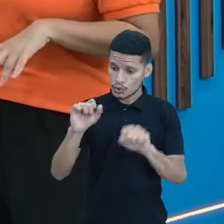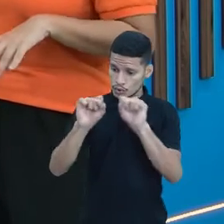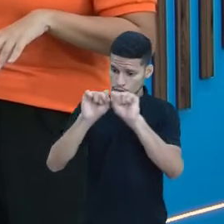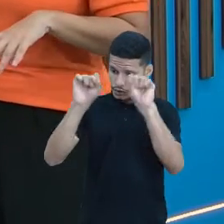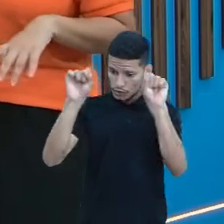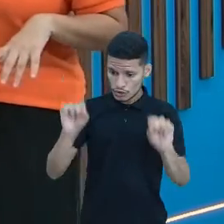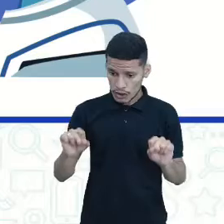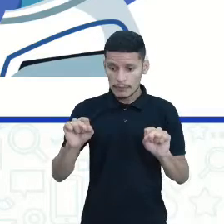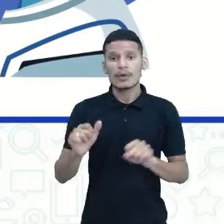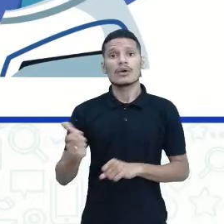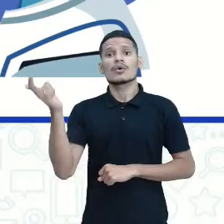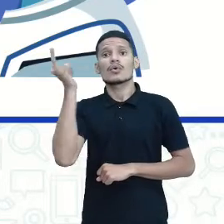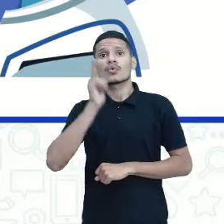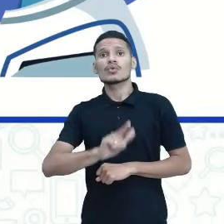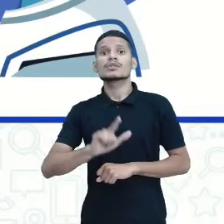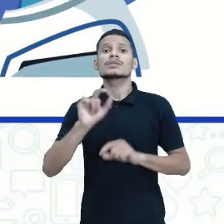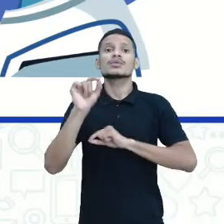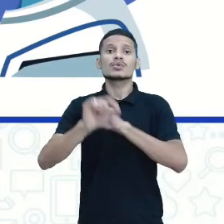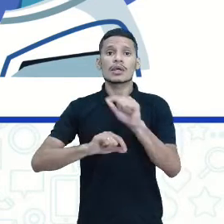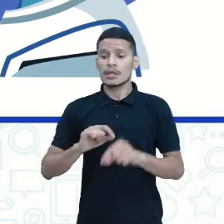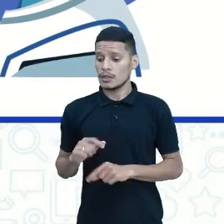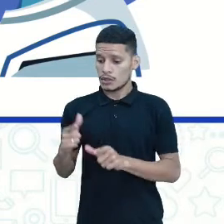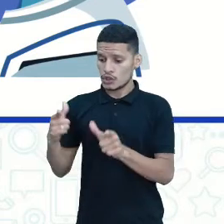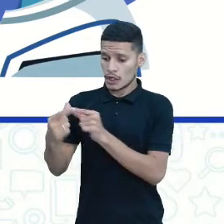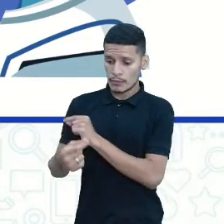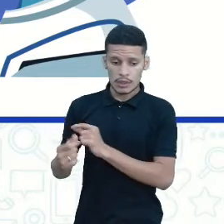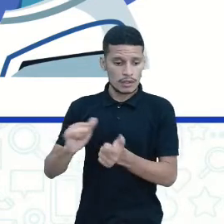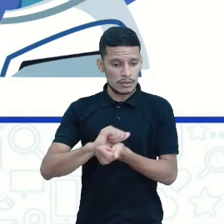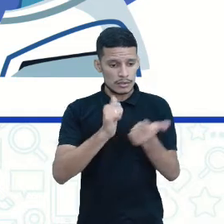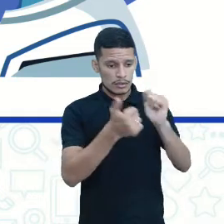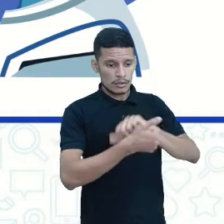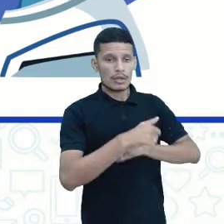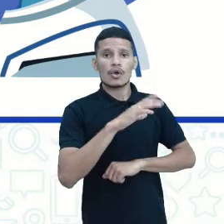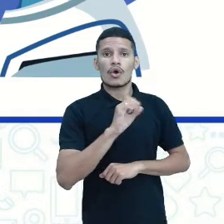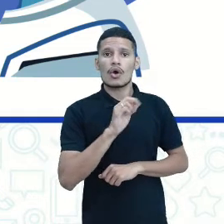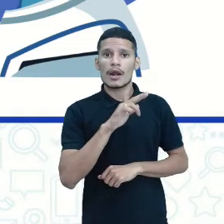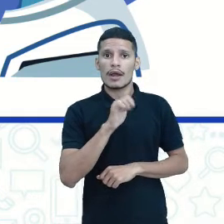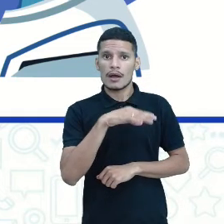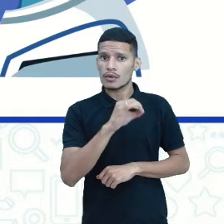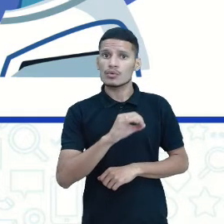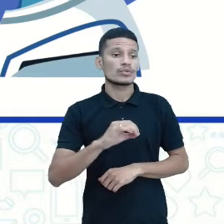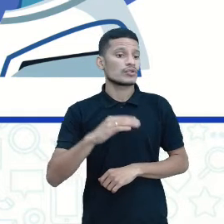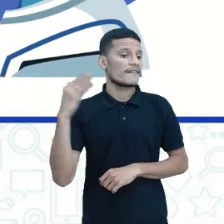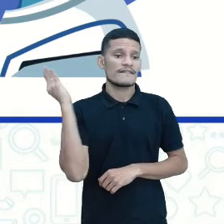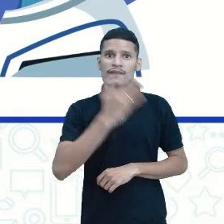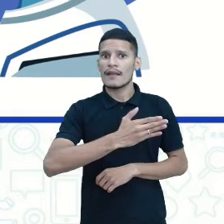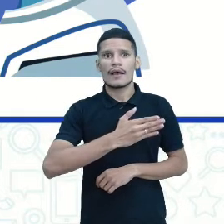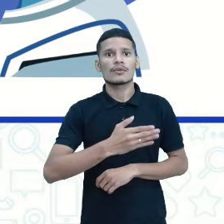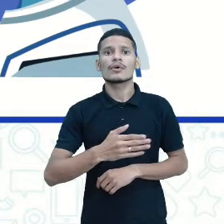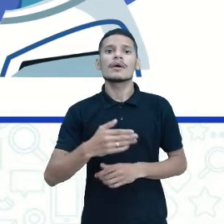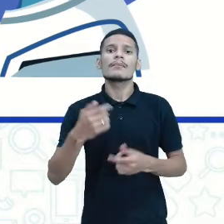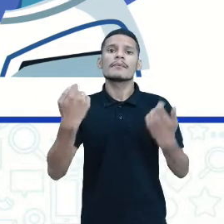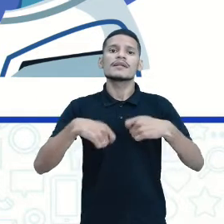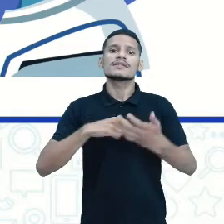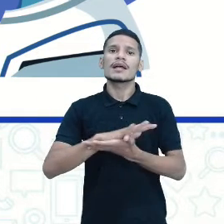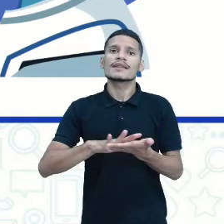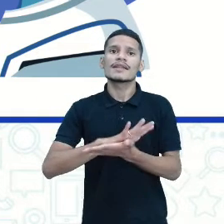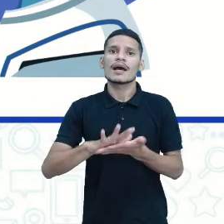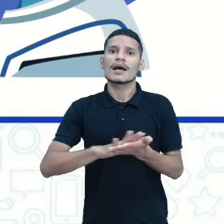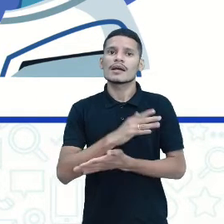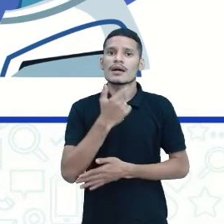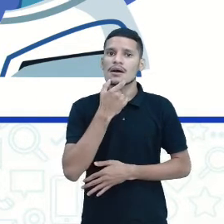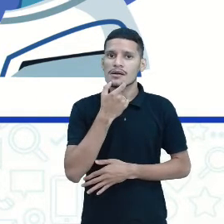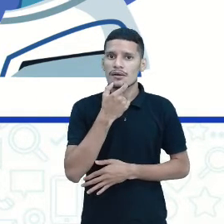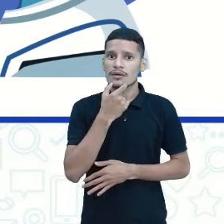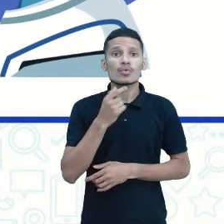sistema conseguiu ir do japonês para o coreano direto, sem passar para o inglês. Em